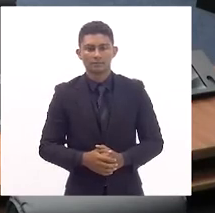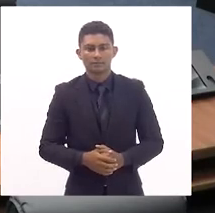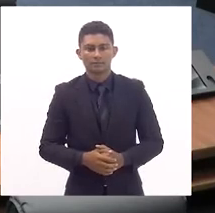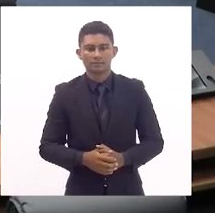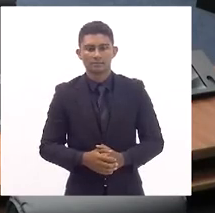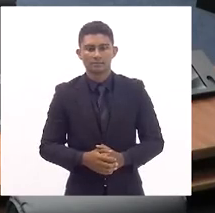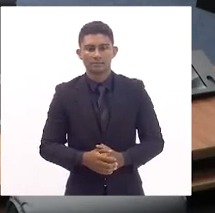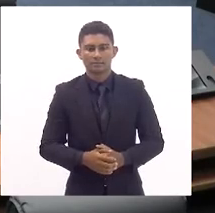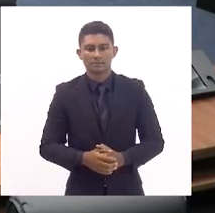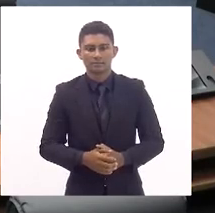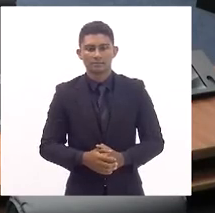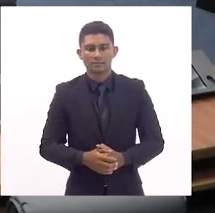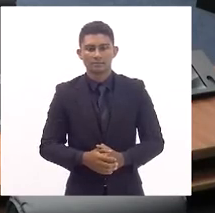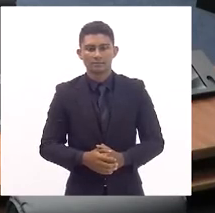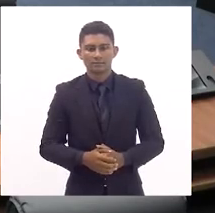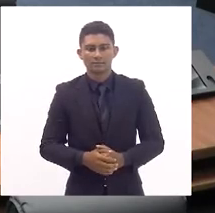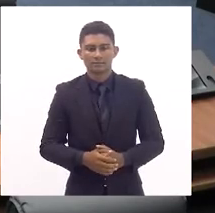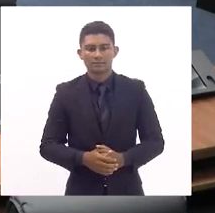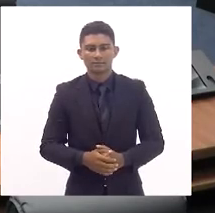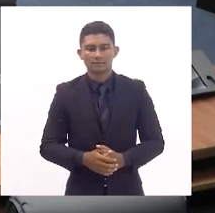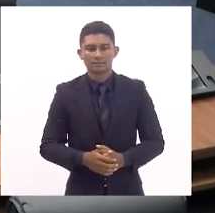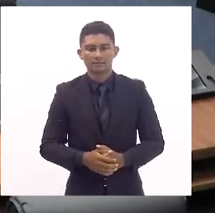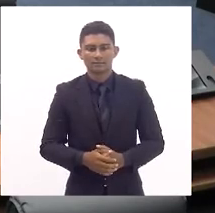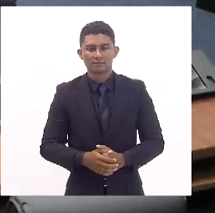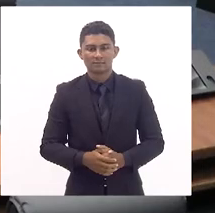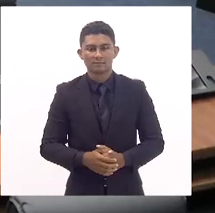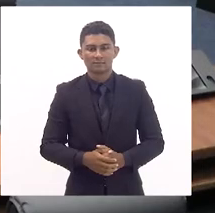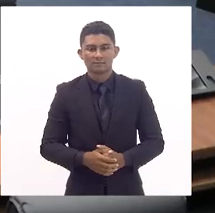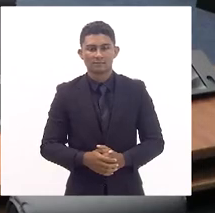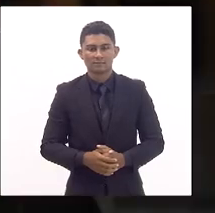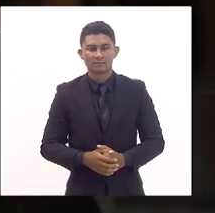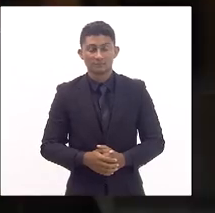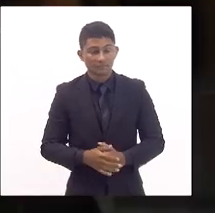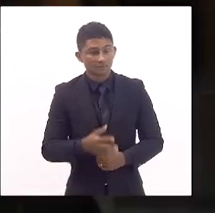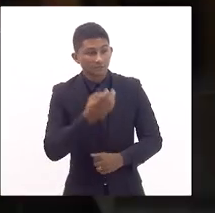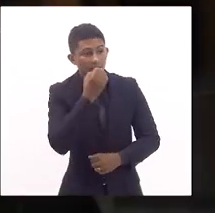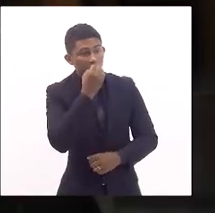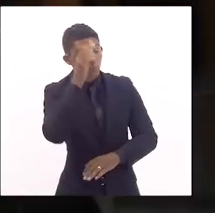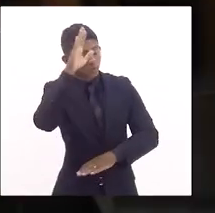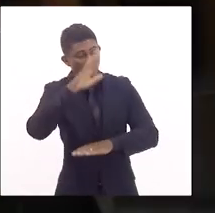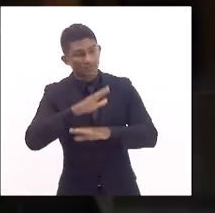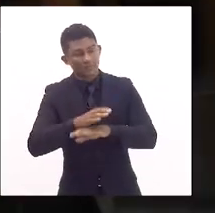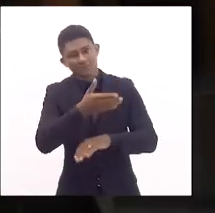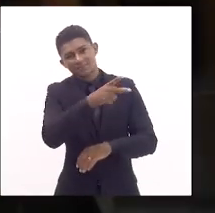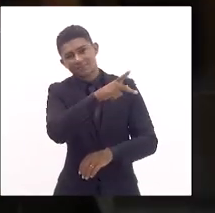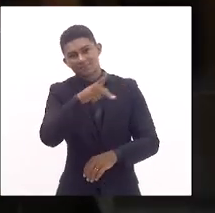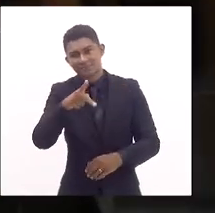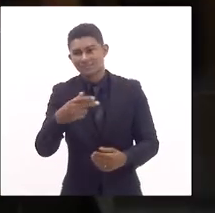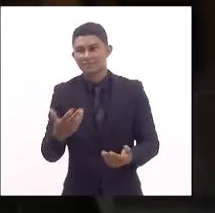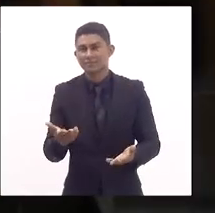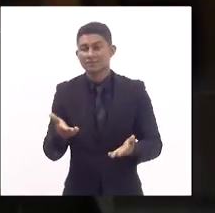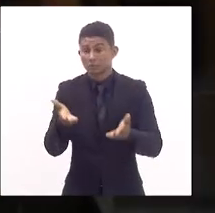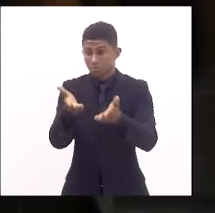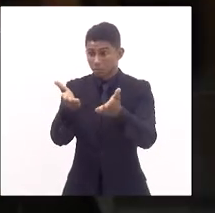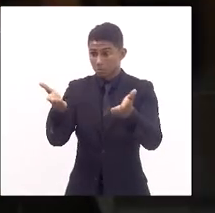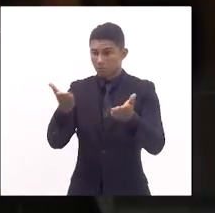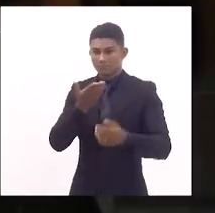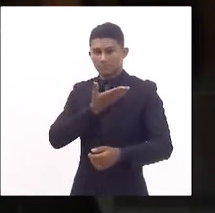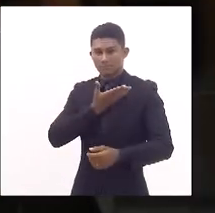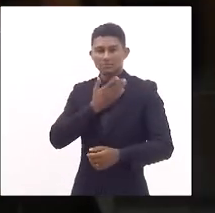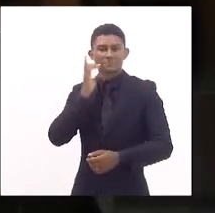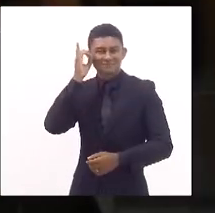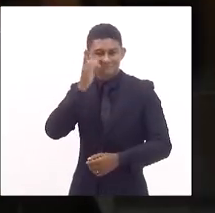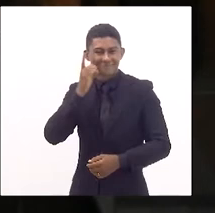E aí G1 Oi boa tarde Presidente novos colegas parlamentares